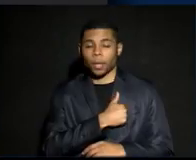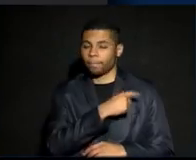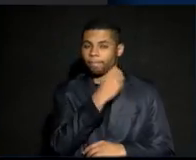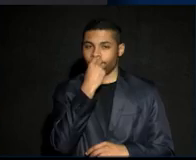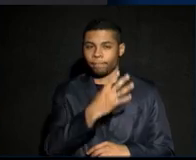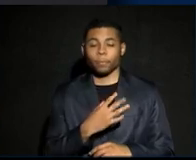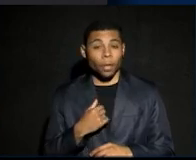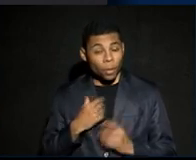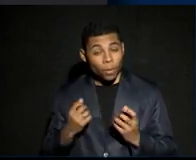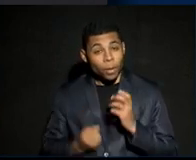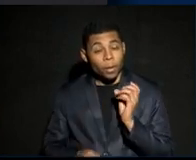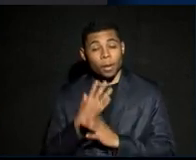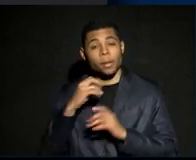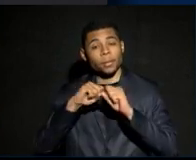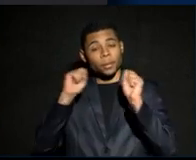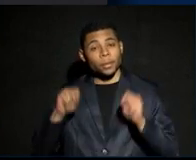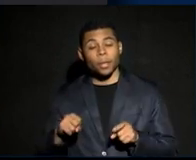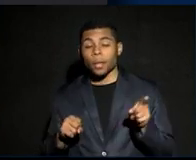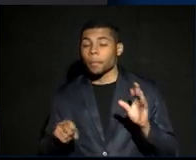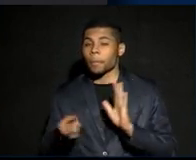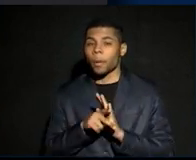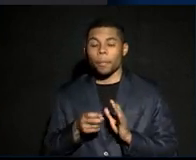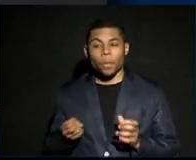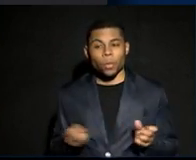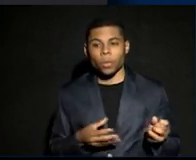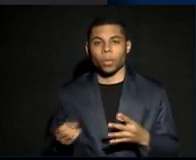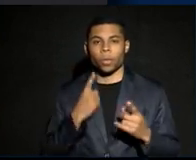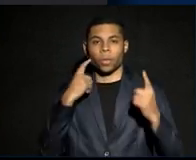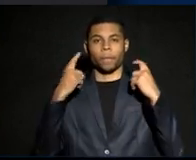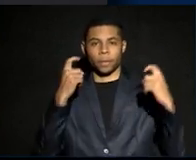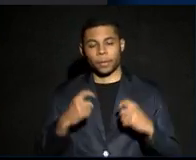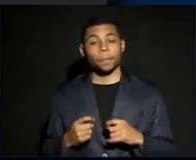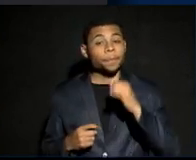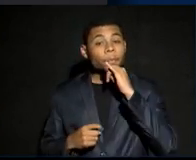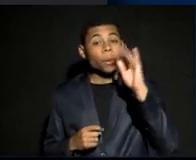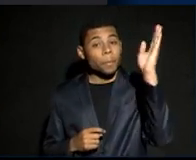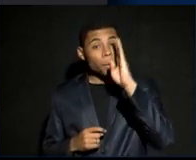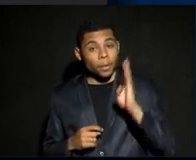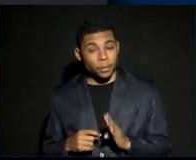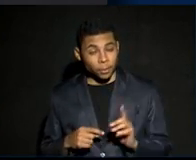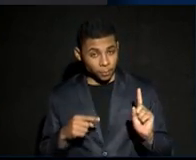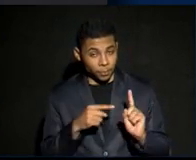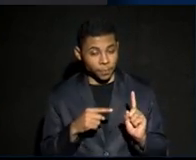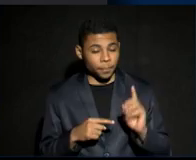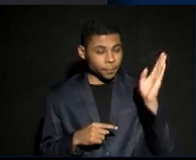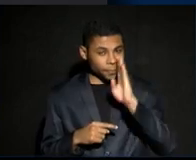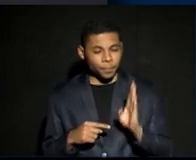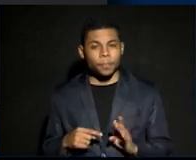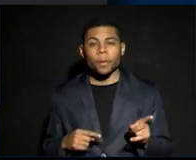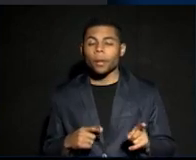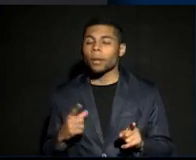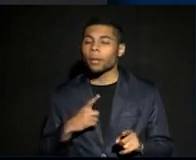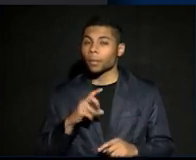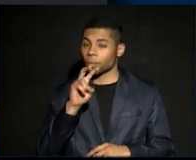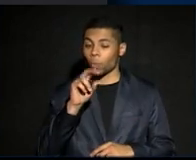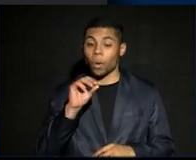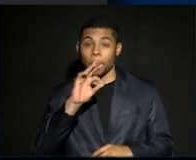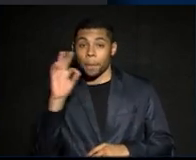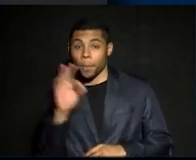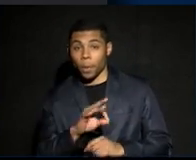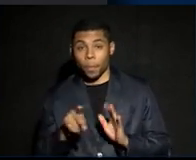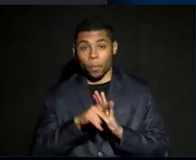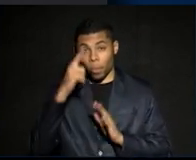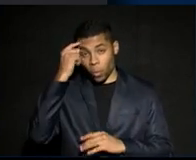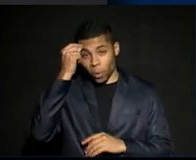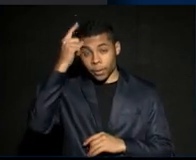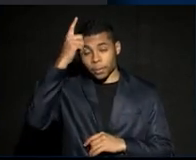eu quero criar um sistema Estadual de inovação o Brasil ele produz cinquenta por